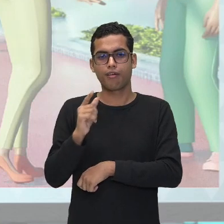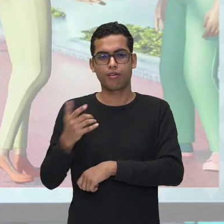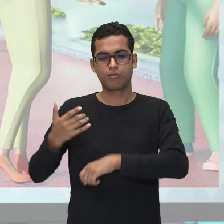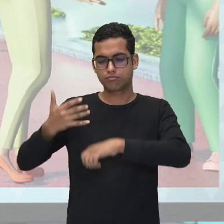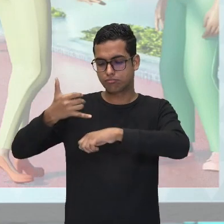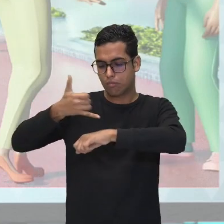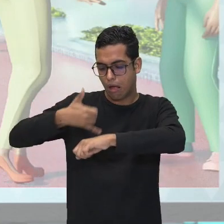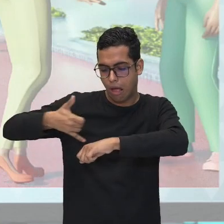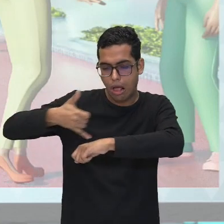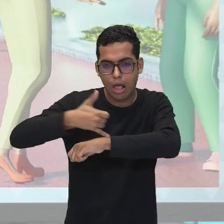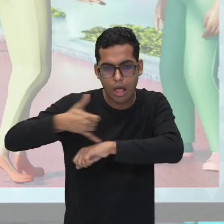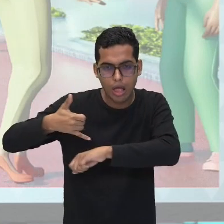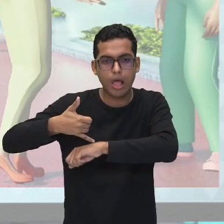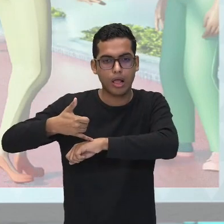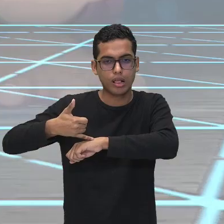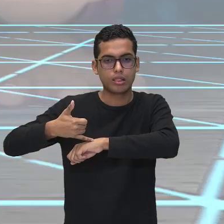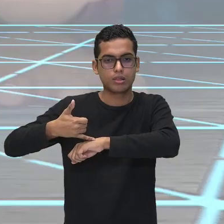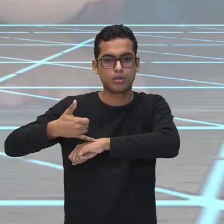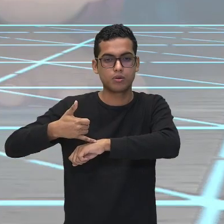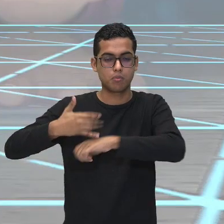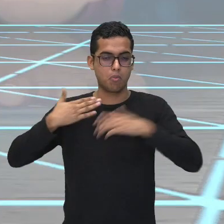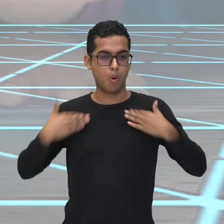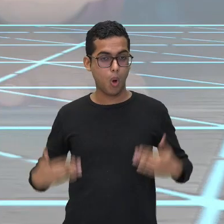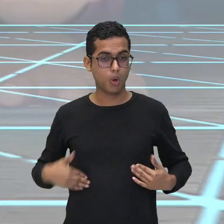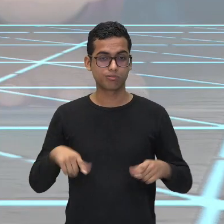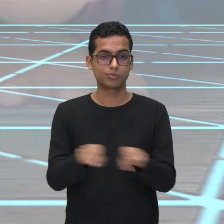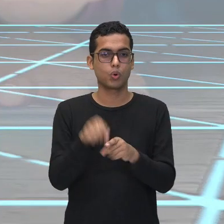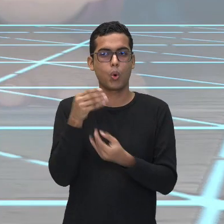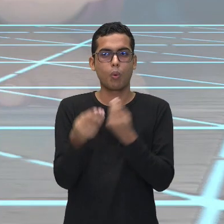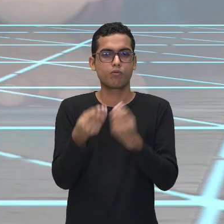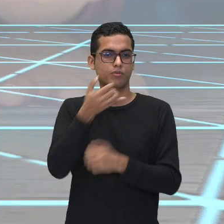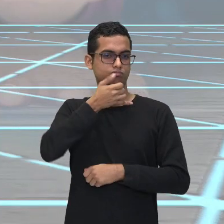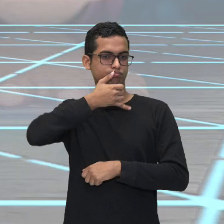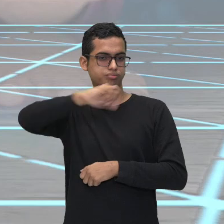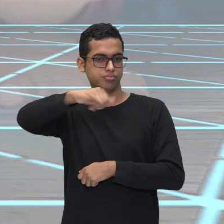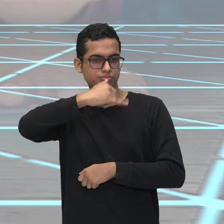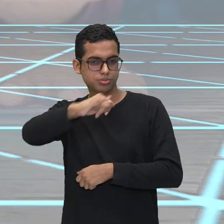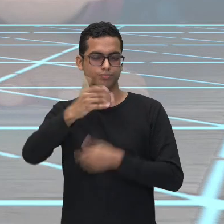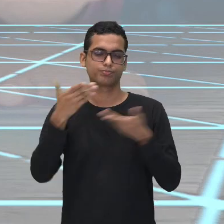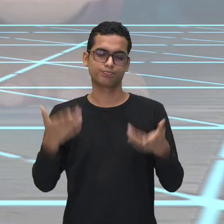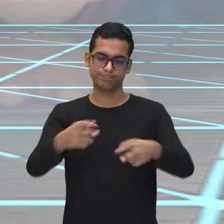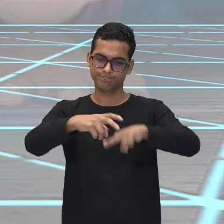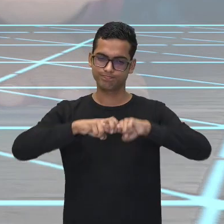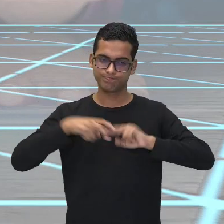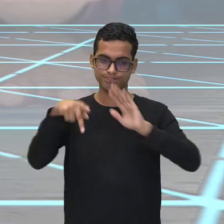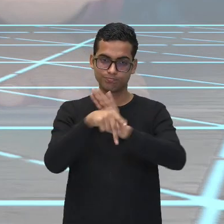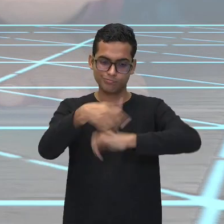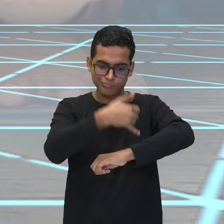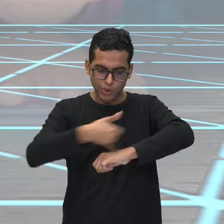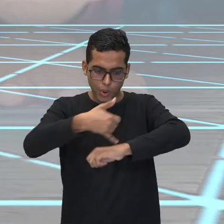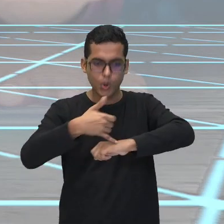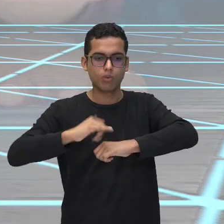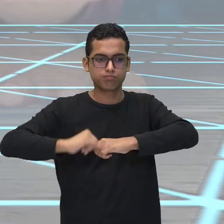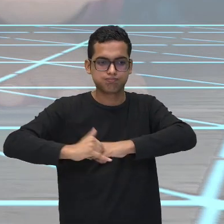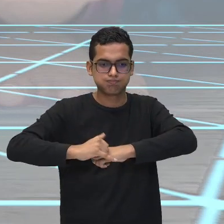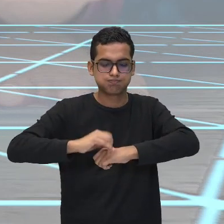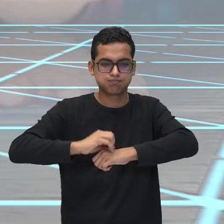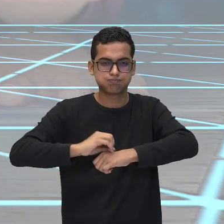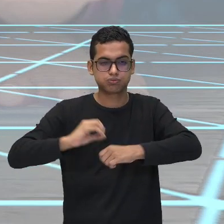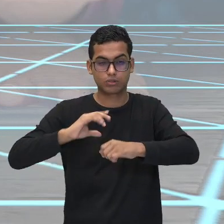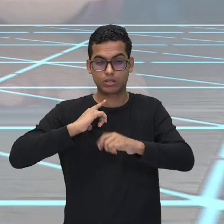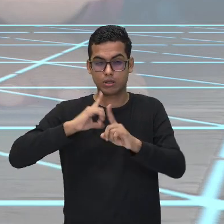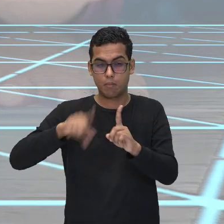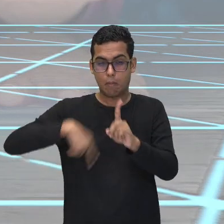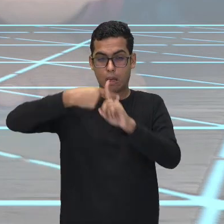de energia. E por conta disso, como vocês vão observar, nós vamos entrar ali, por conta desse acúmulo de